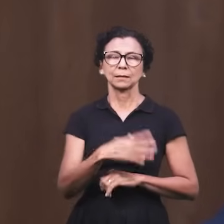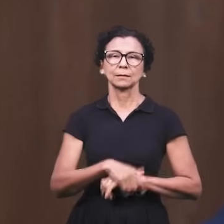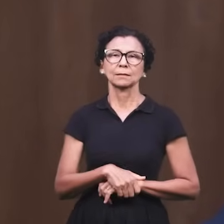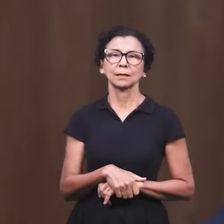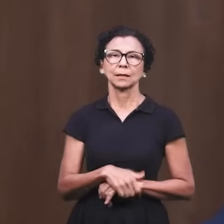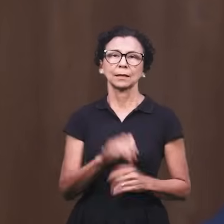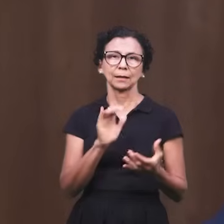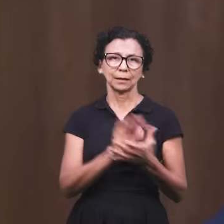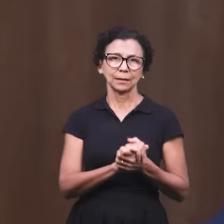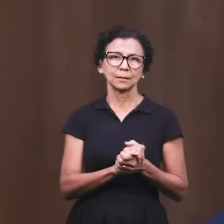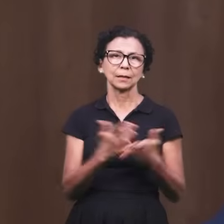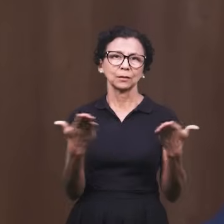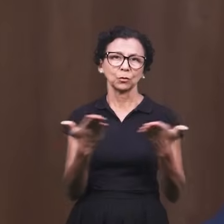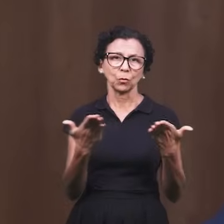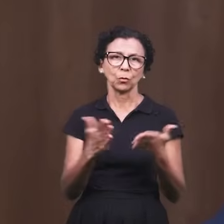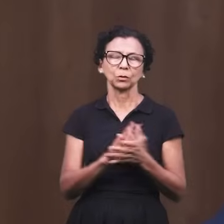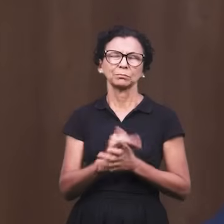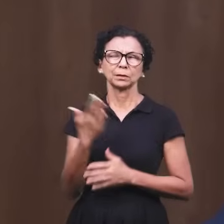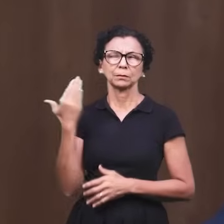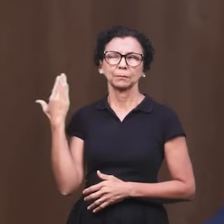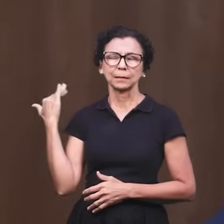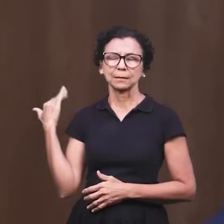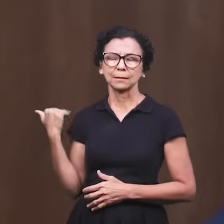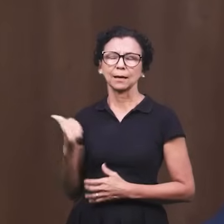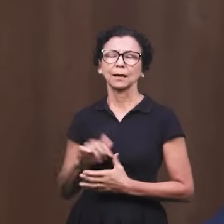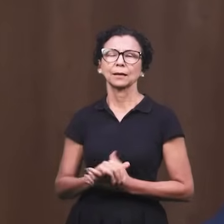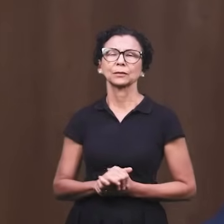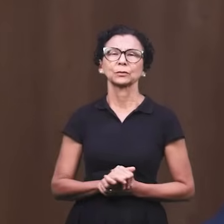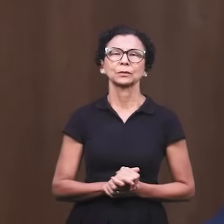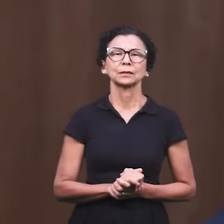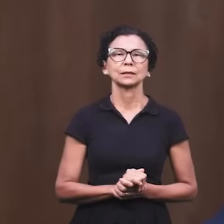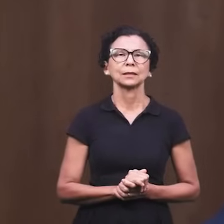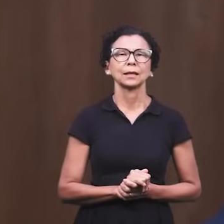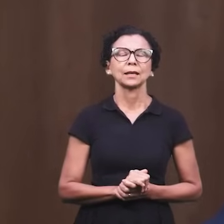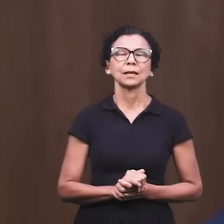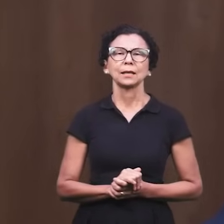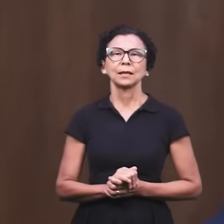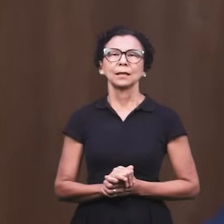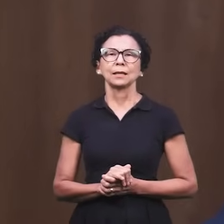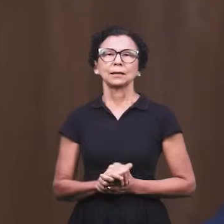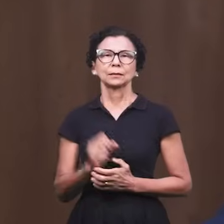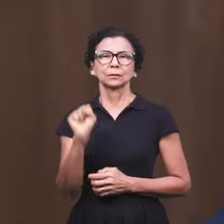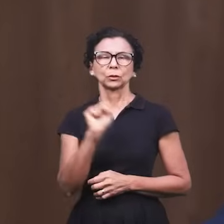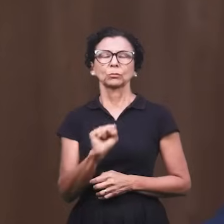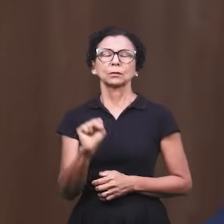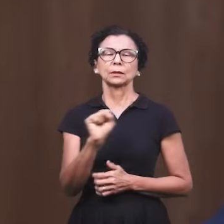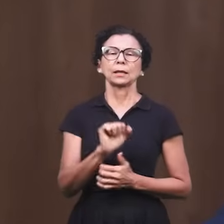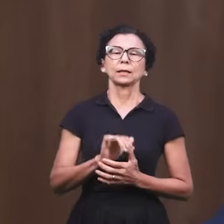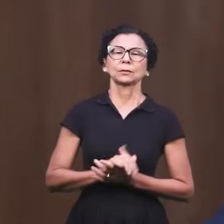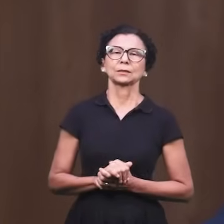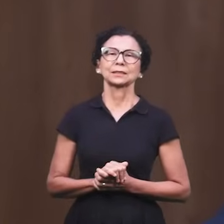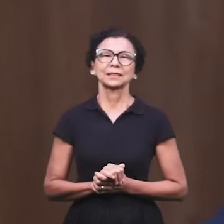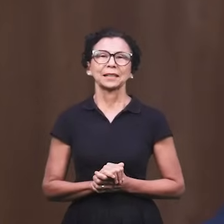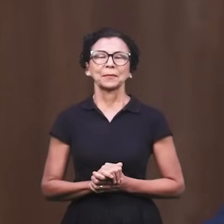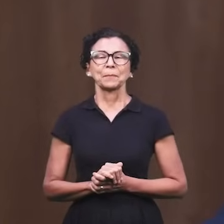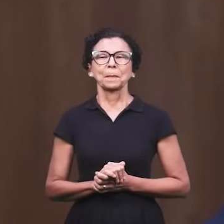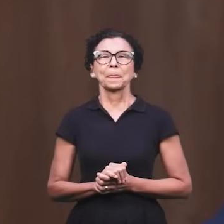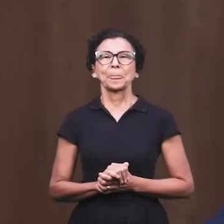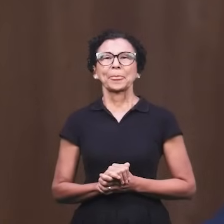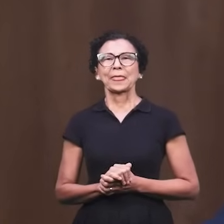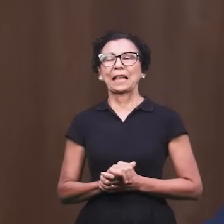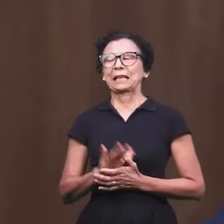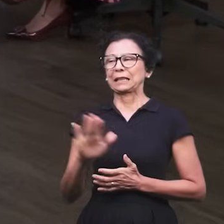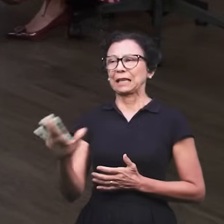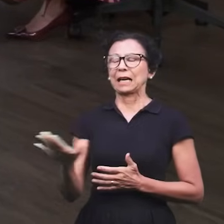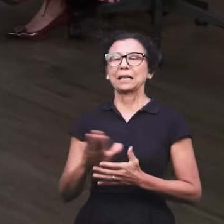casados, e eu passei algumas vezes e eles assistiam, se estiverem me ouvindo, depois vão me chamar a atenção. Eles assistiam,